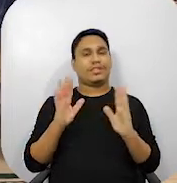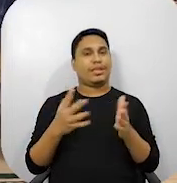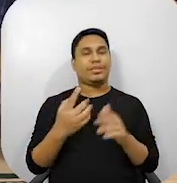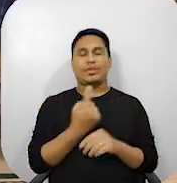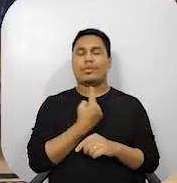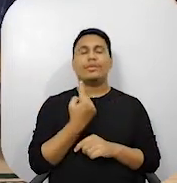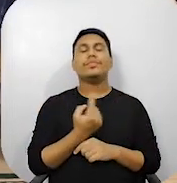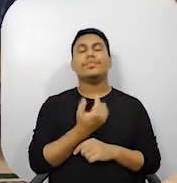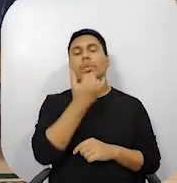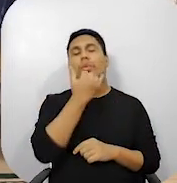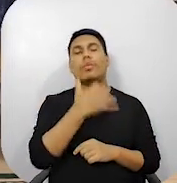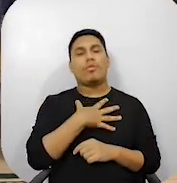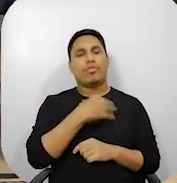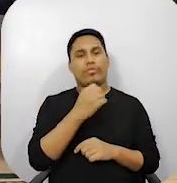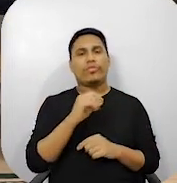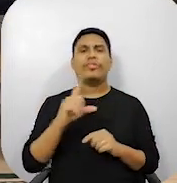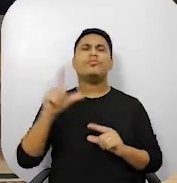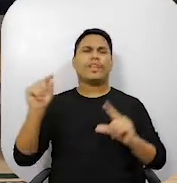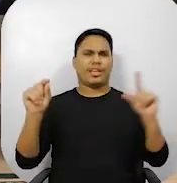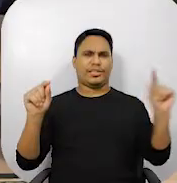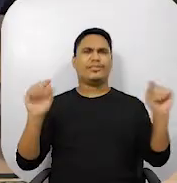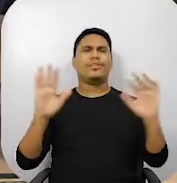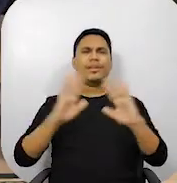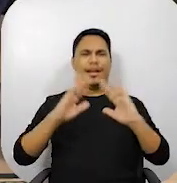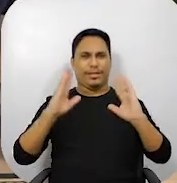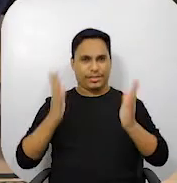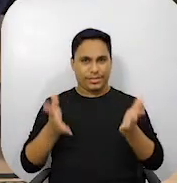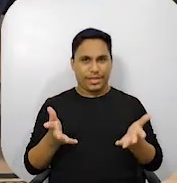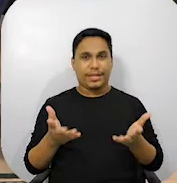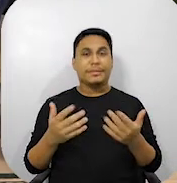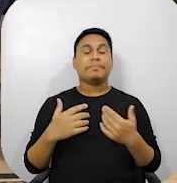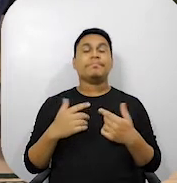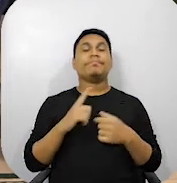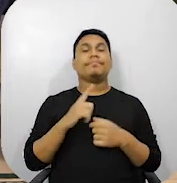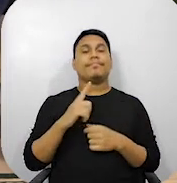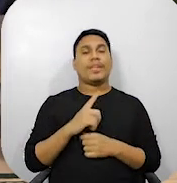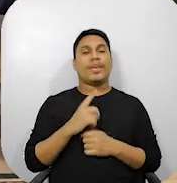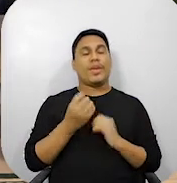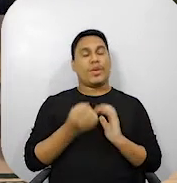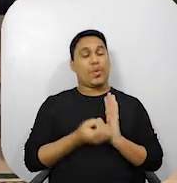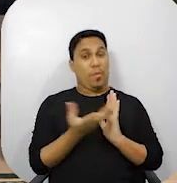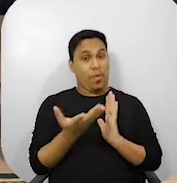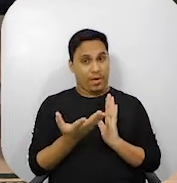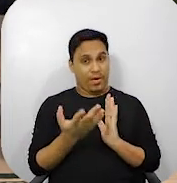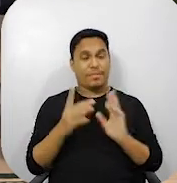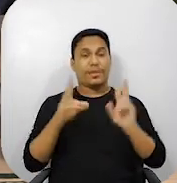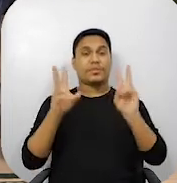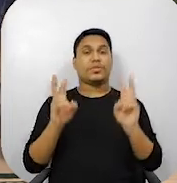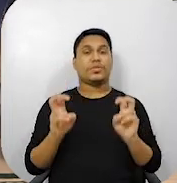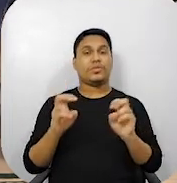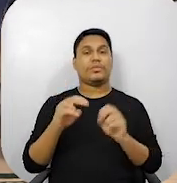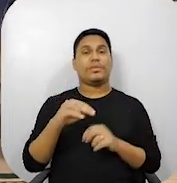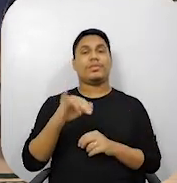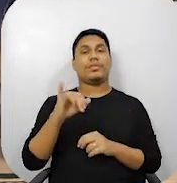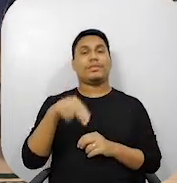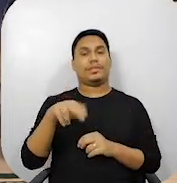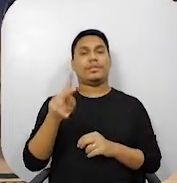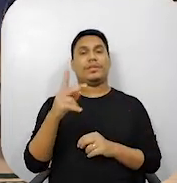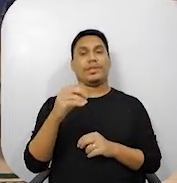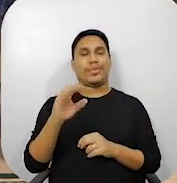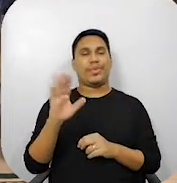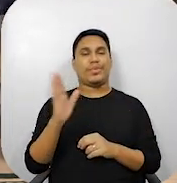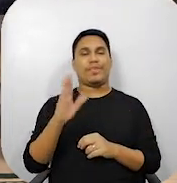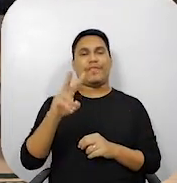né solidão e tem um poema aí que é a história do ninho vazio né que também eu